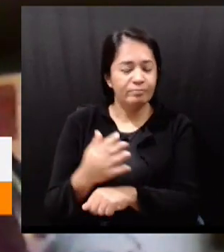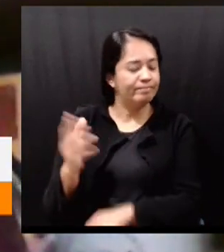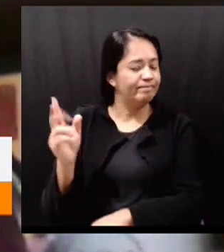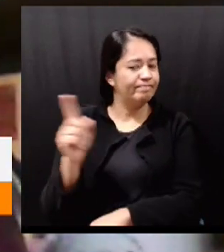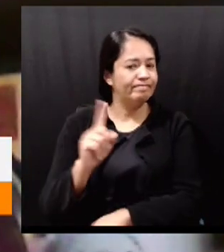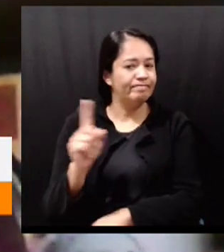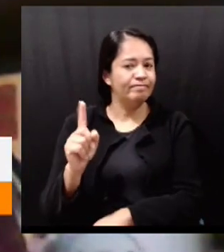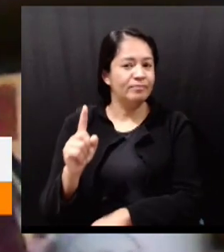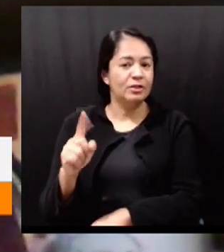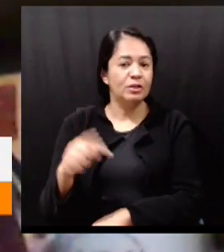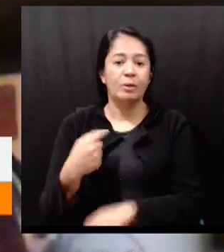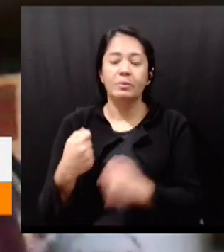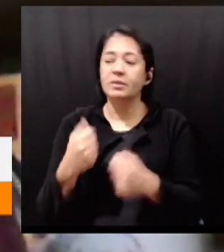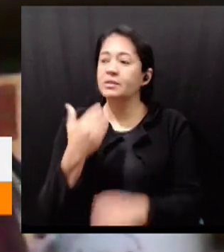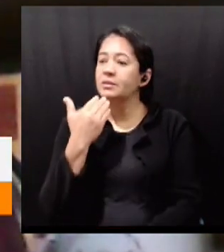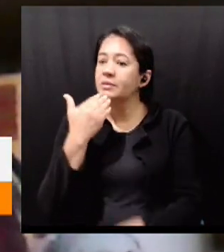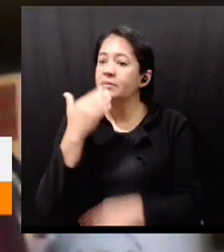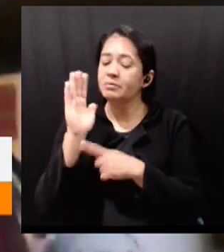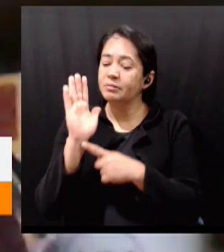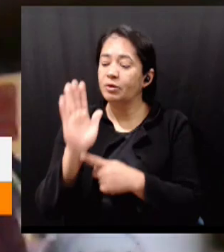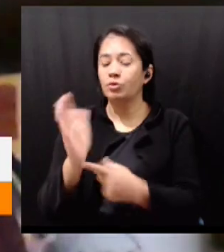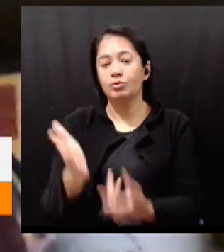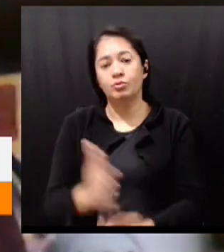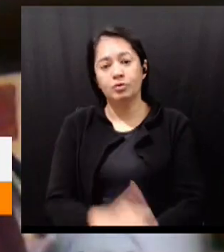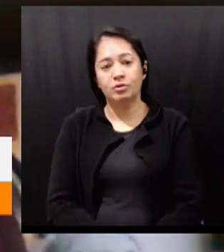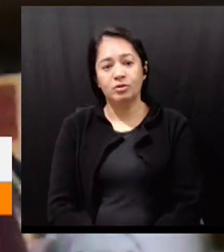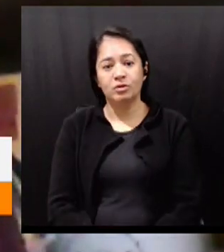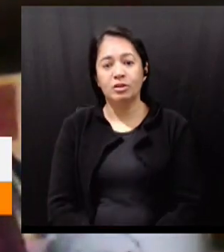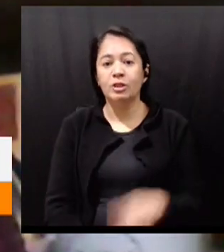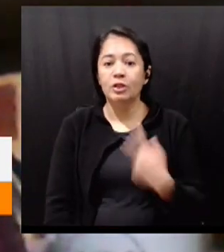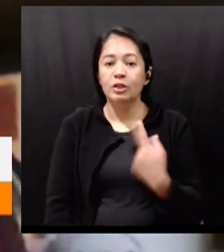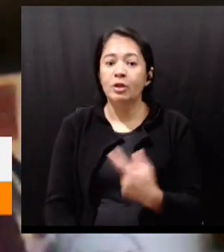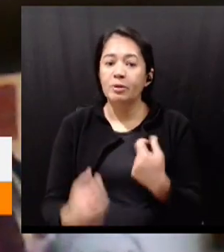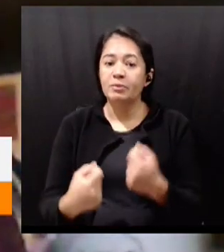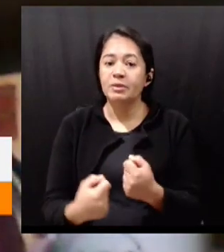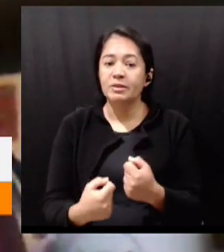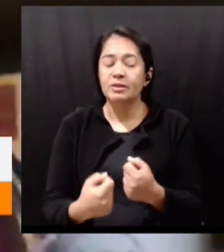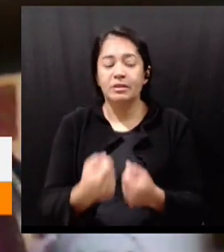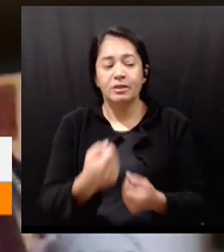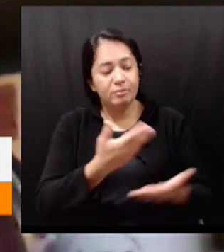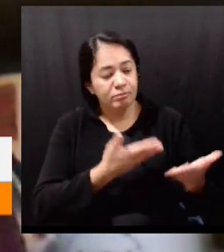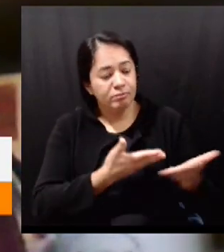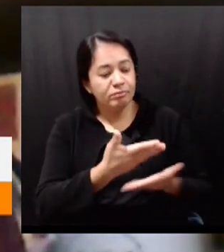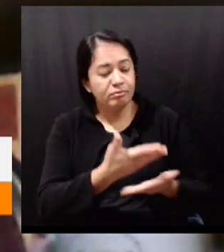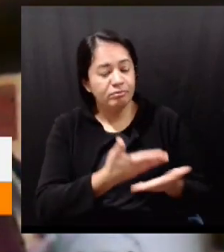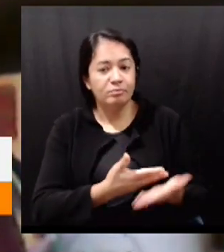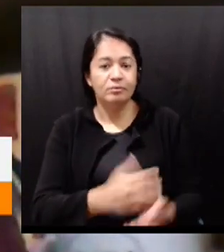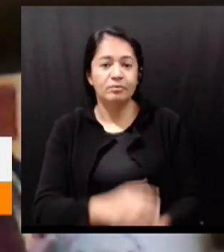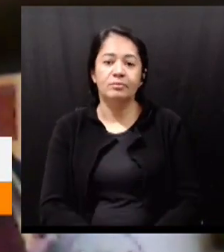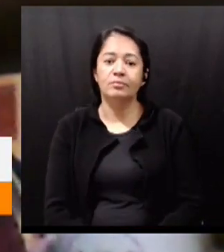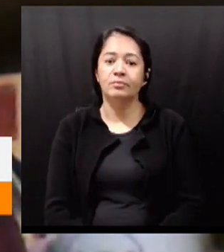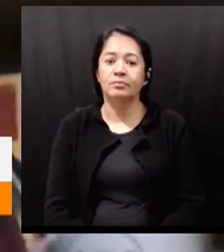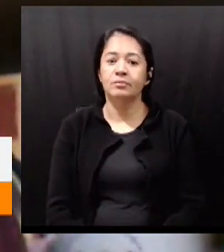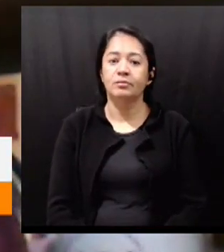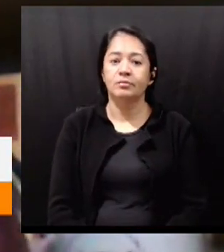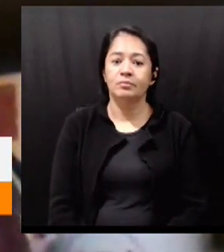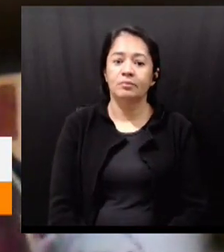pedir ajuda e a gente precisa pedir colaboração, porque